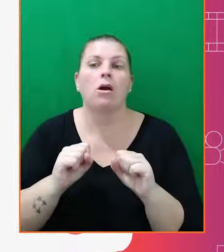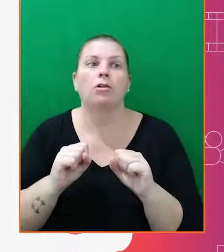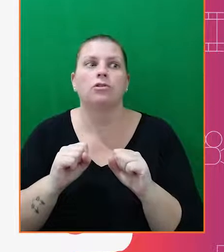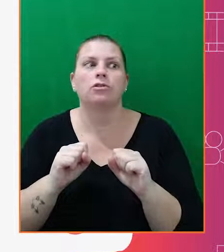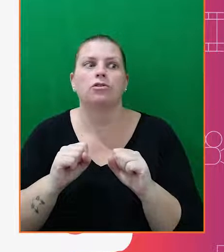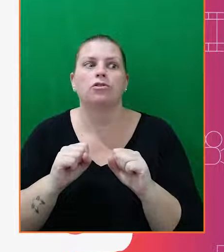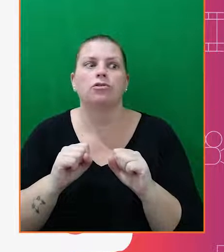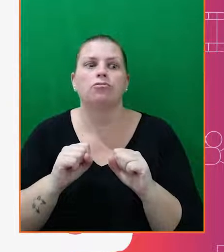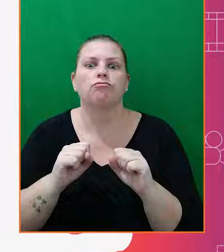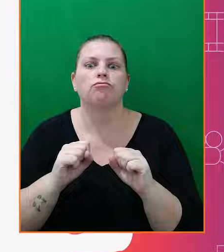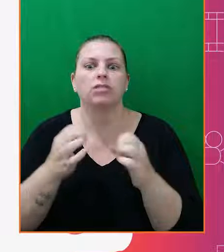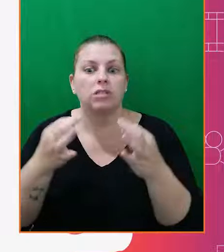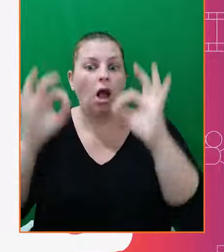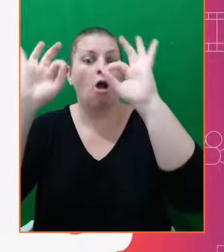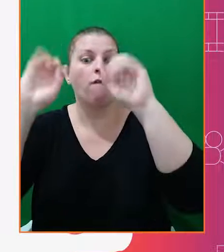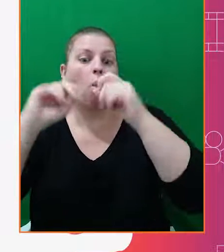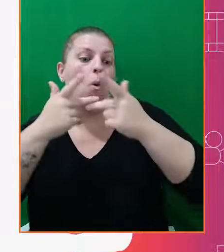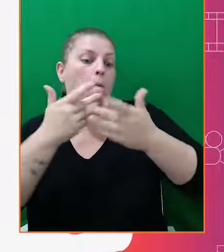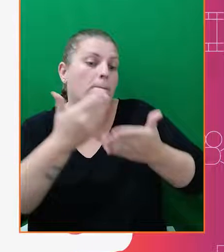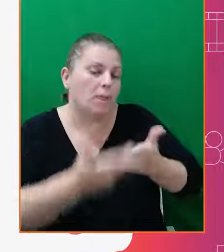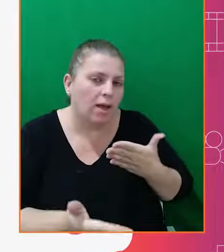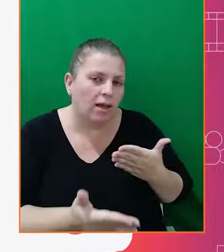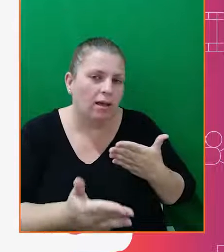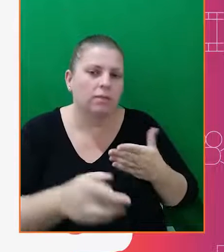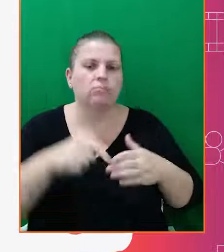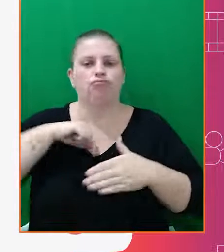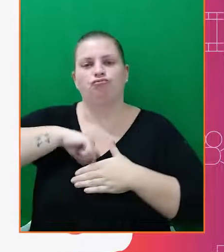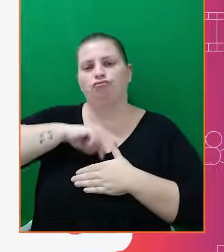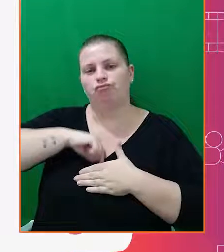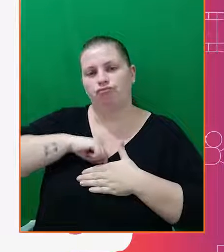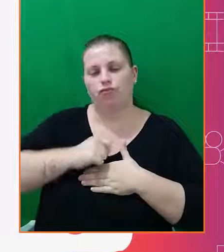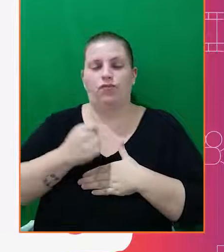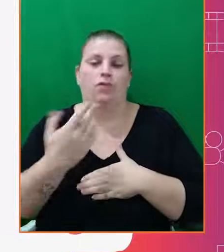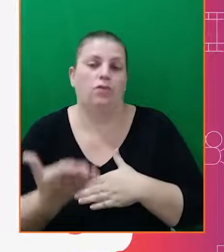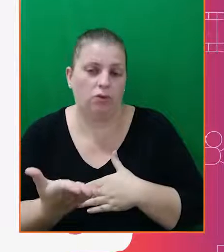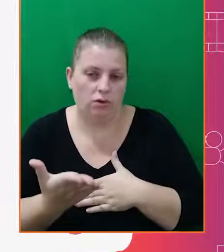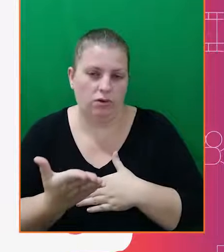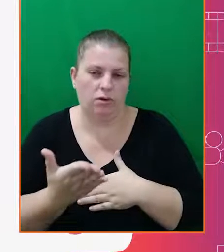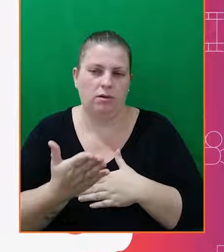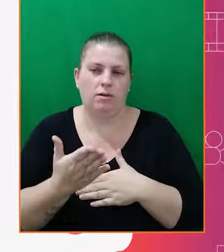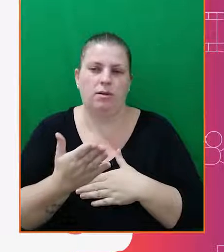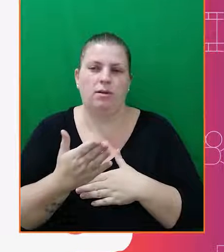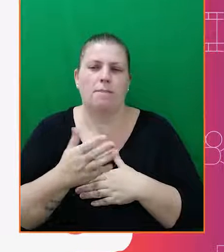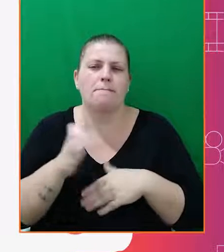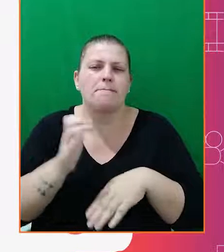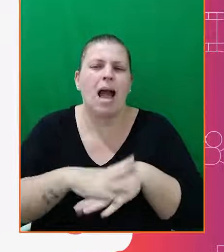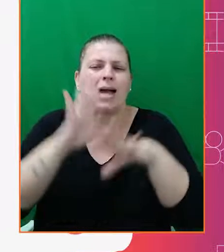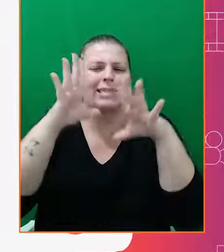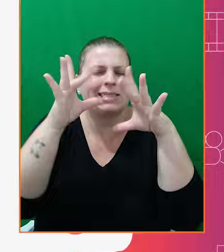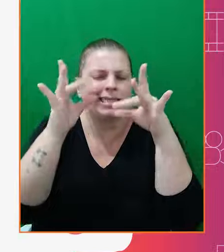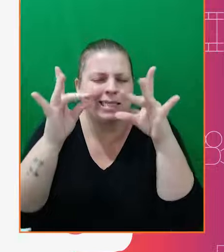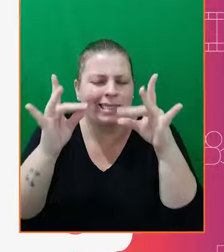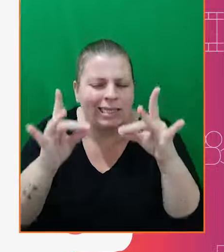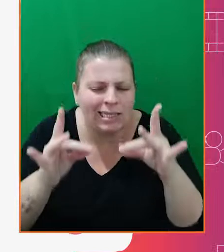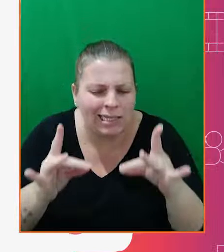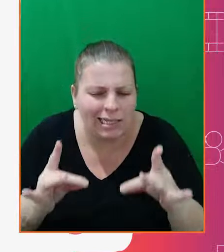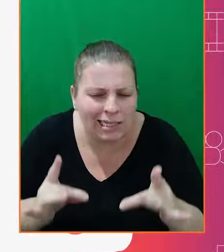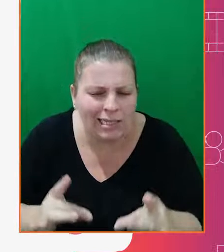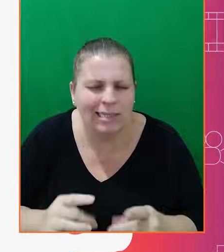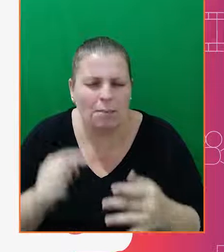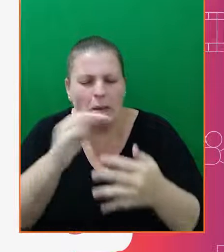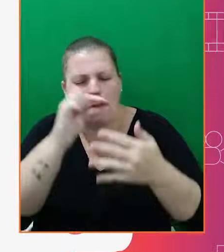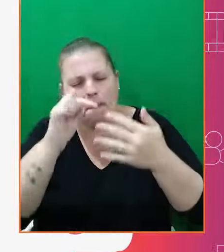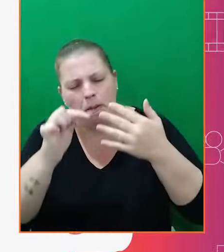pode perdê-lo ou salvá-lo e seus problemas internos ou externos. Muito mais precisas forem